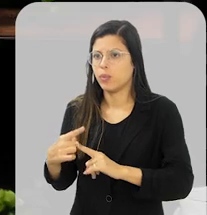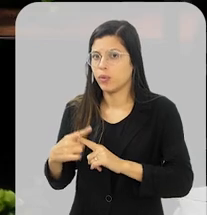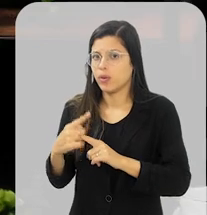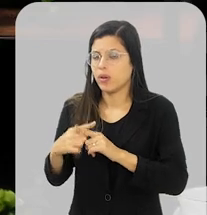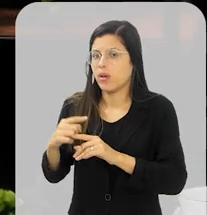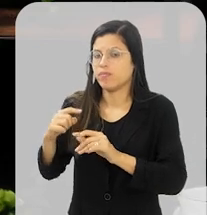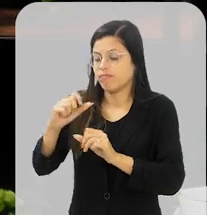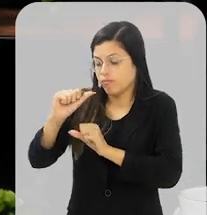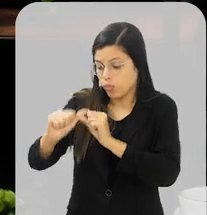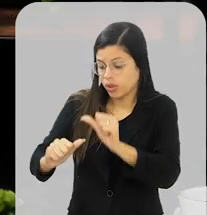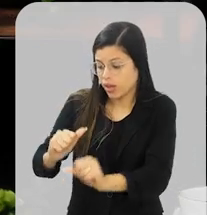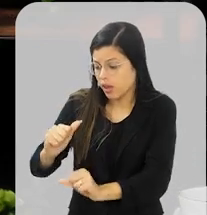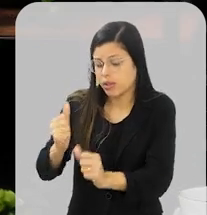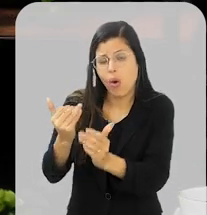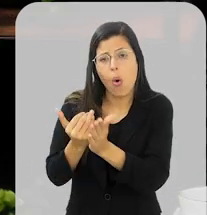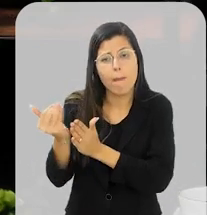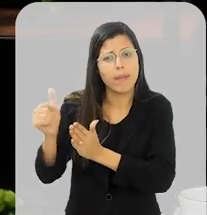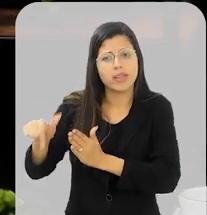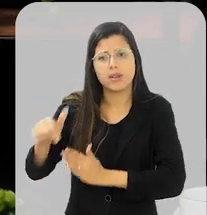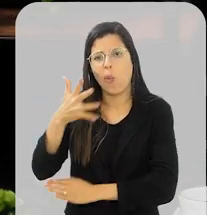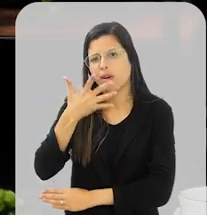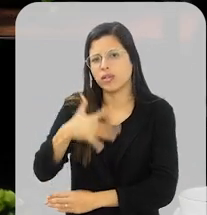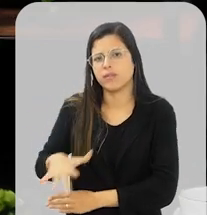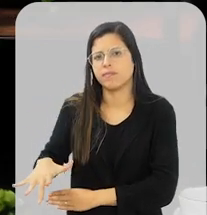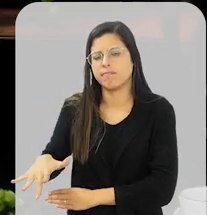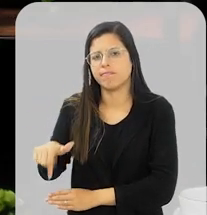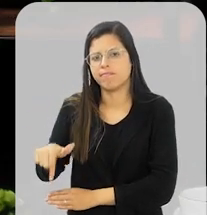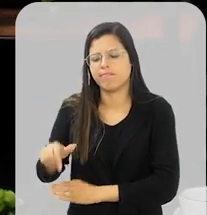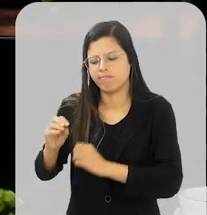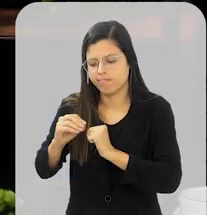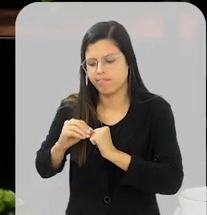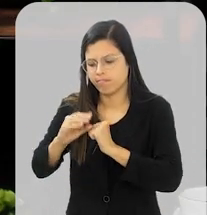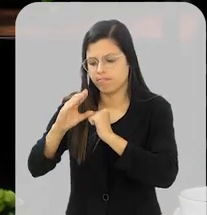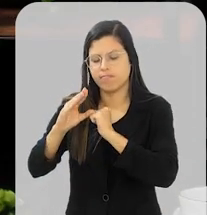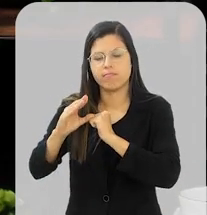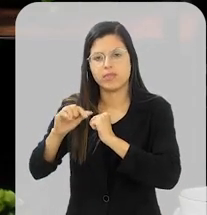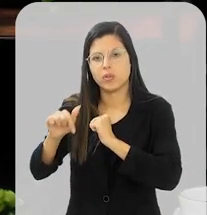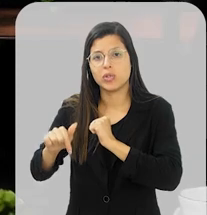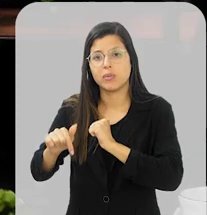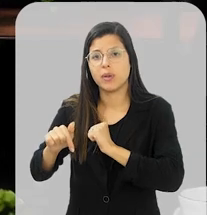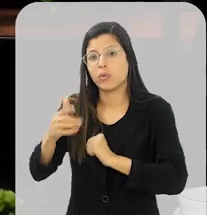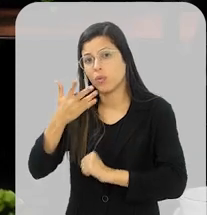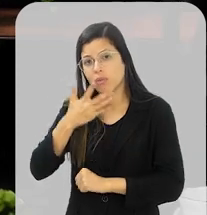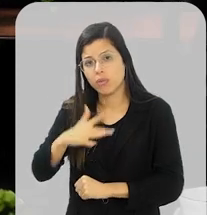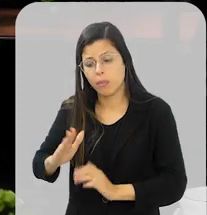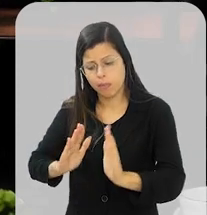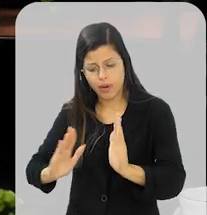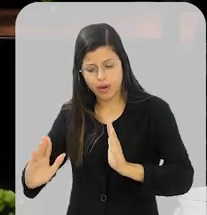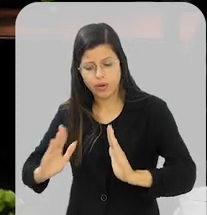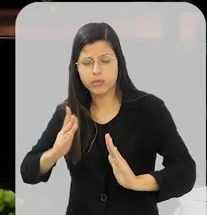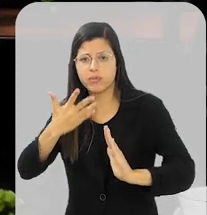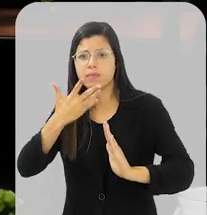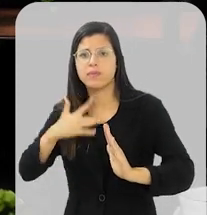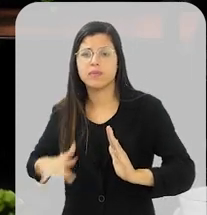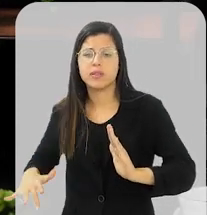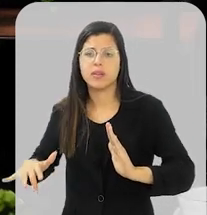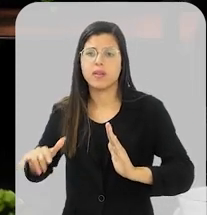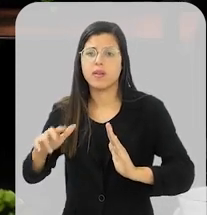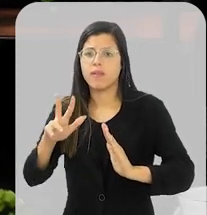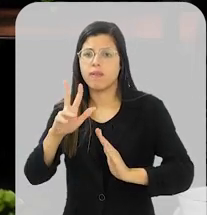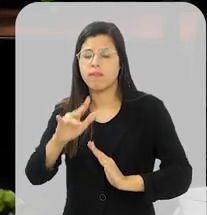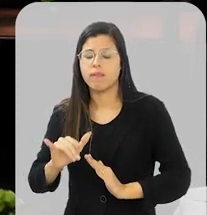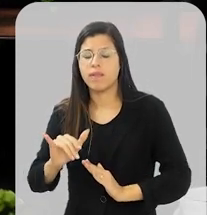acho que a mudança é a partir dali, né? É a partir daquele conhecimento na infância, né? Que você